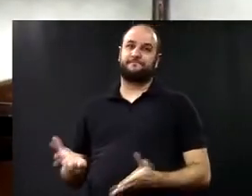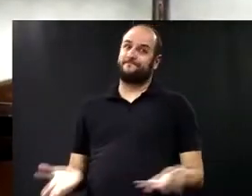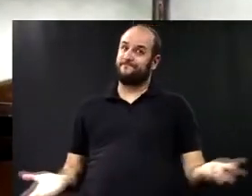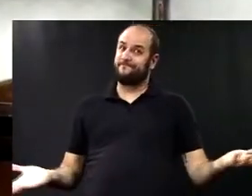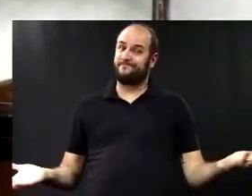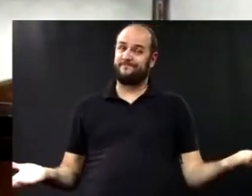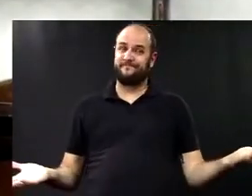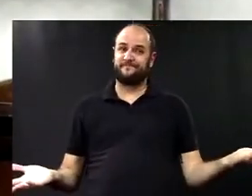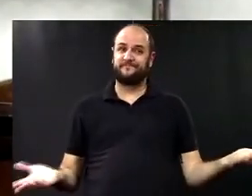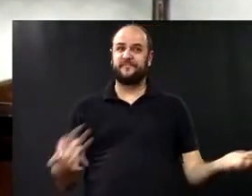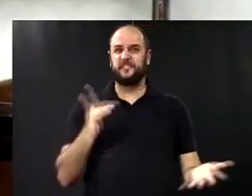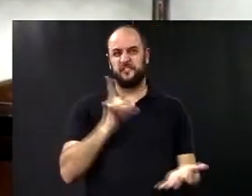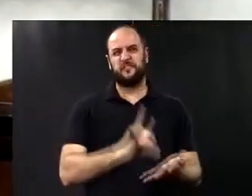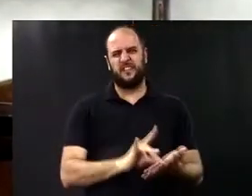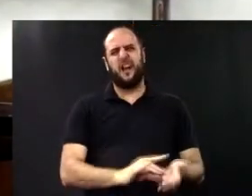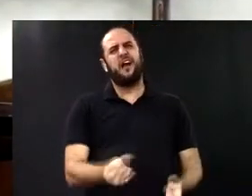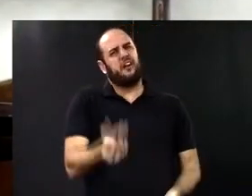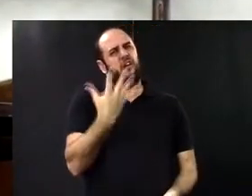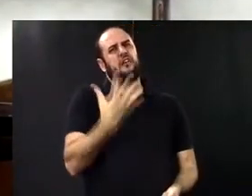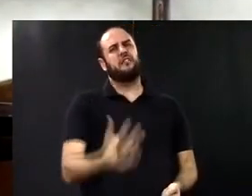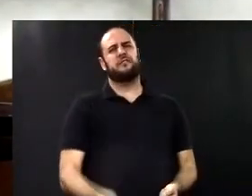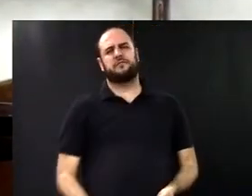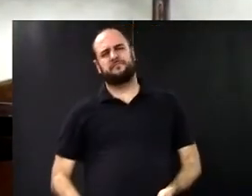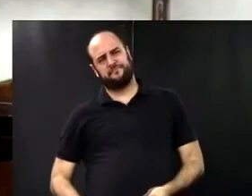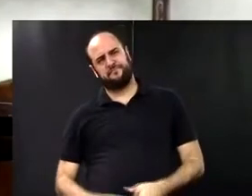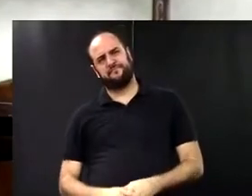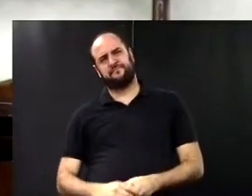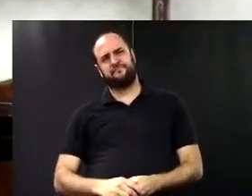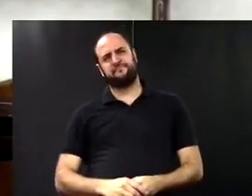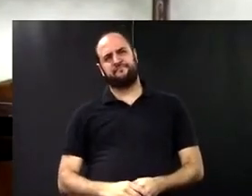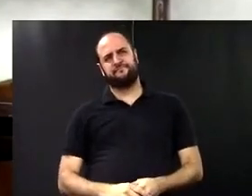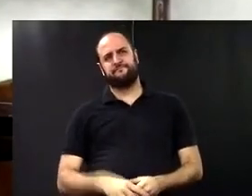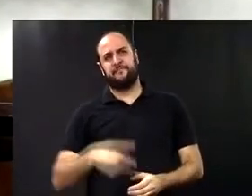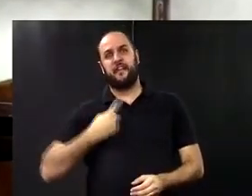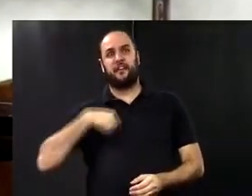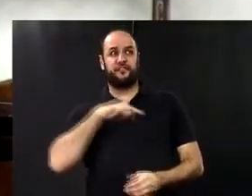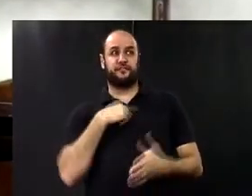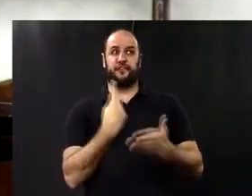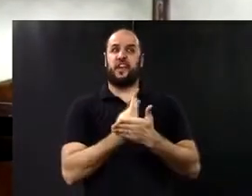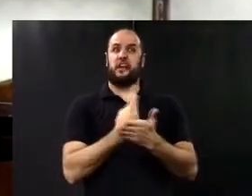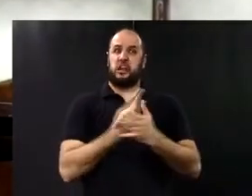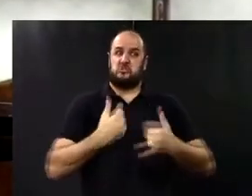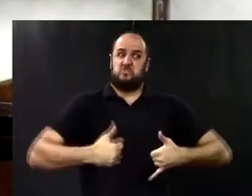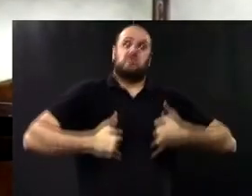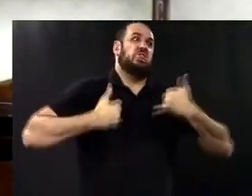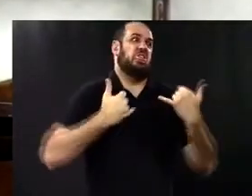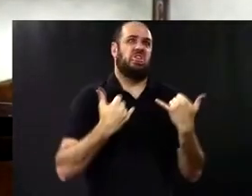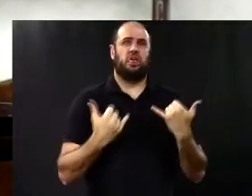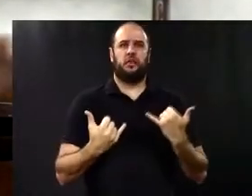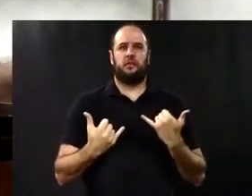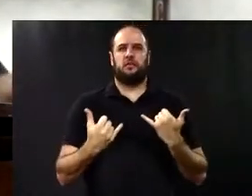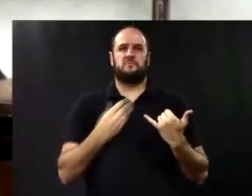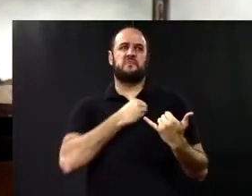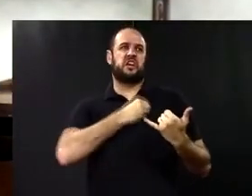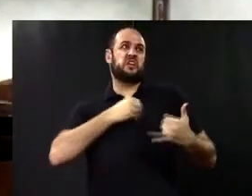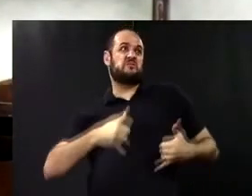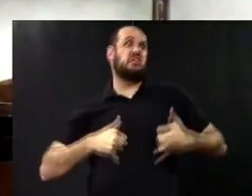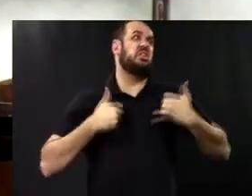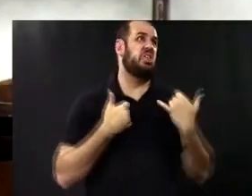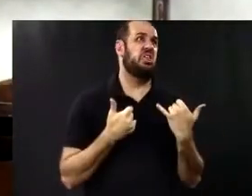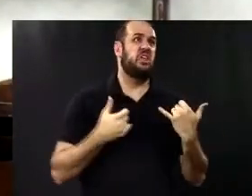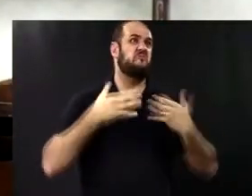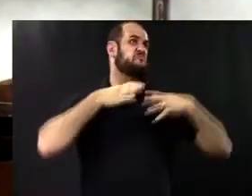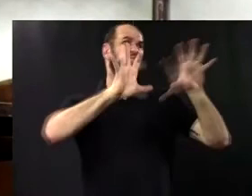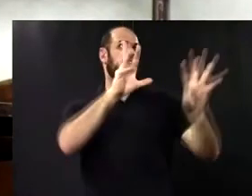Não é assim que muitas vezes nós agimos? Quando nós erramos, quando nós pecamos, nós não queremos